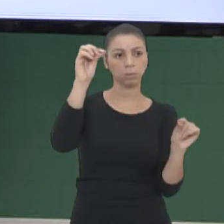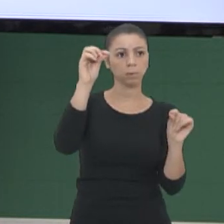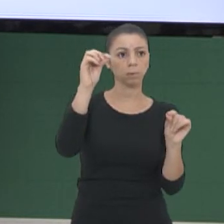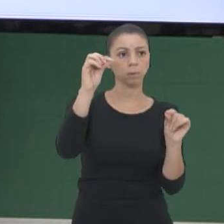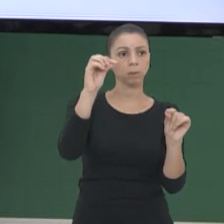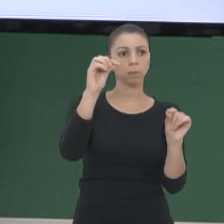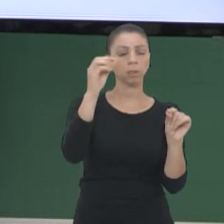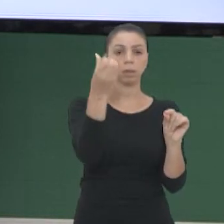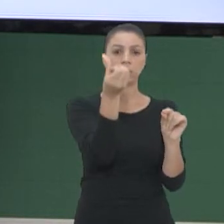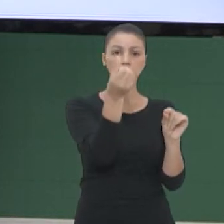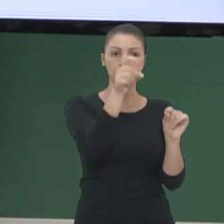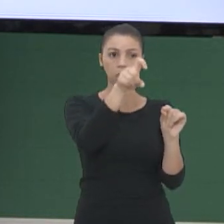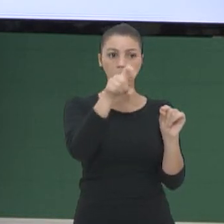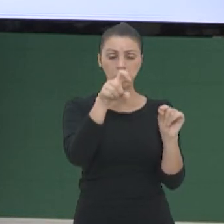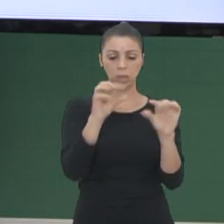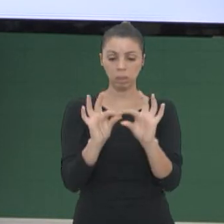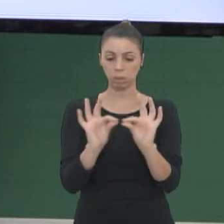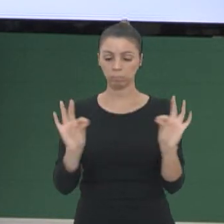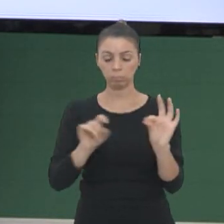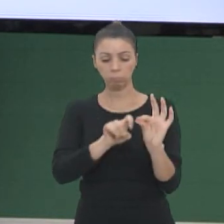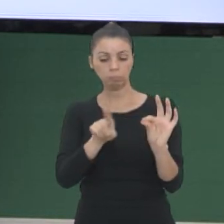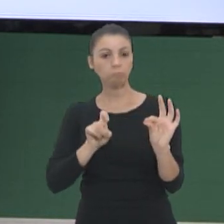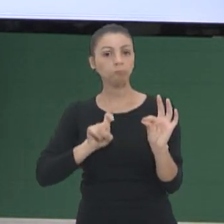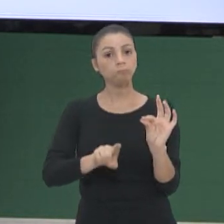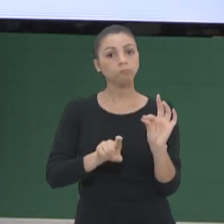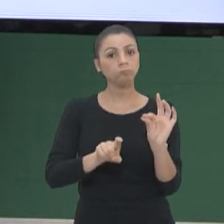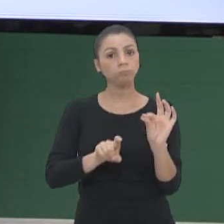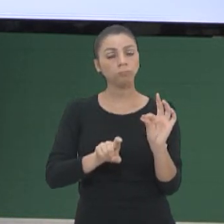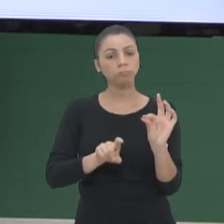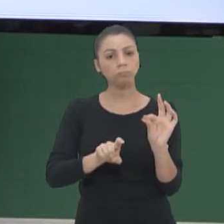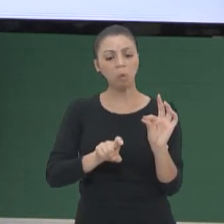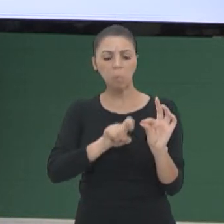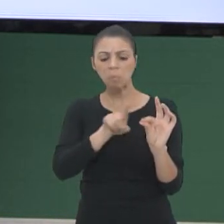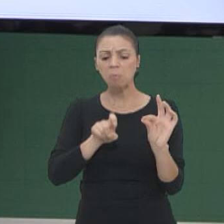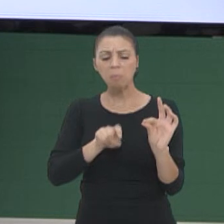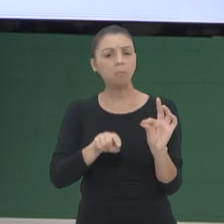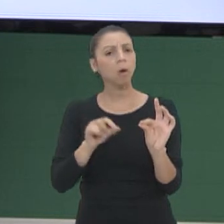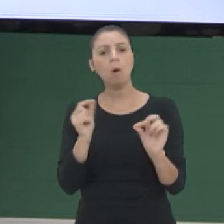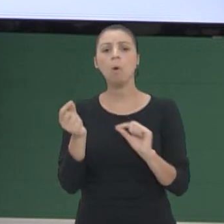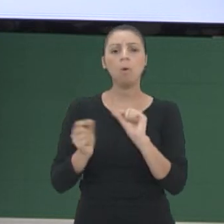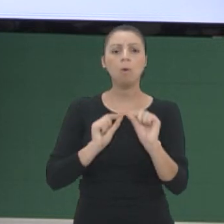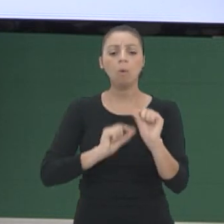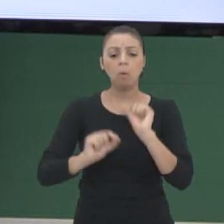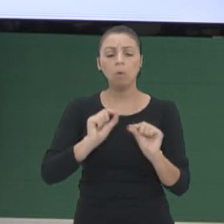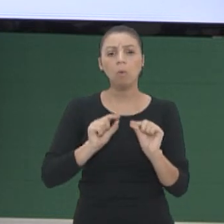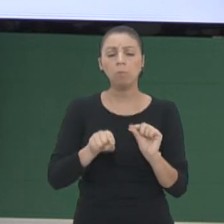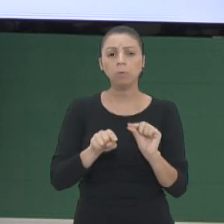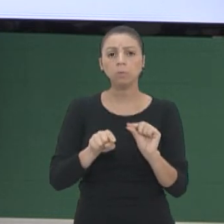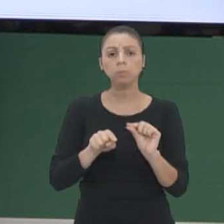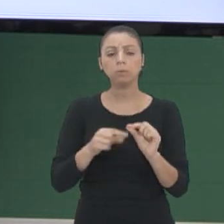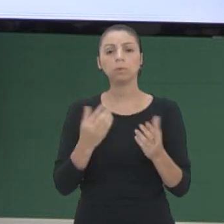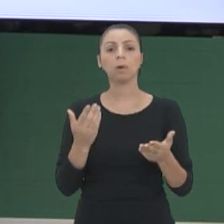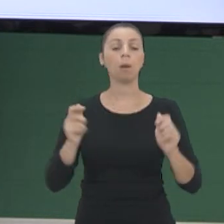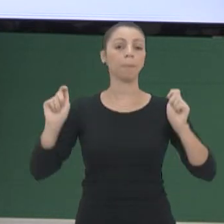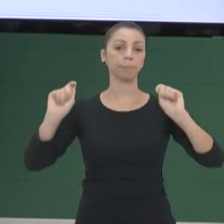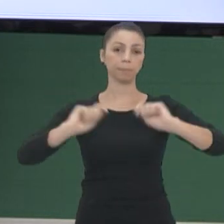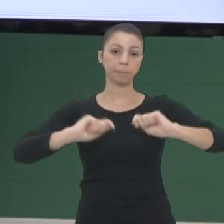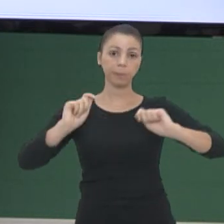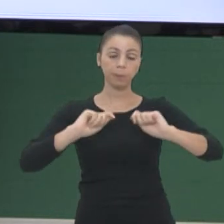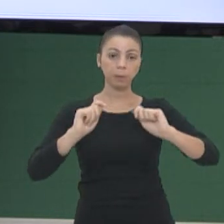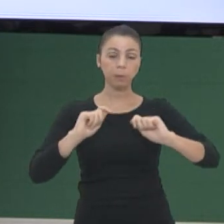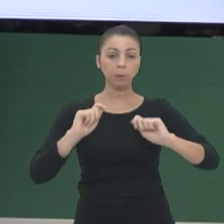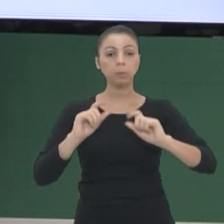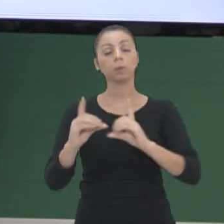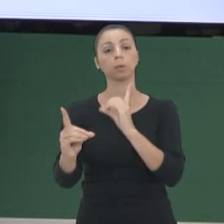sei qual o valor. Para saber o valor dos lados que eu não tenho ou o lado que é com x, eu preciso achar o